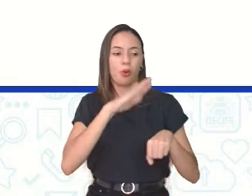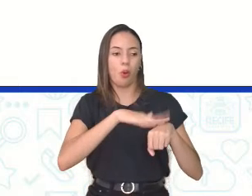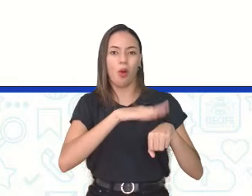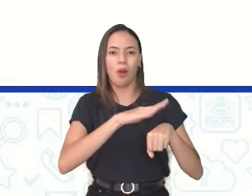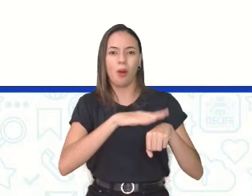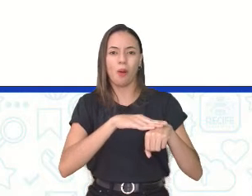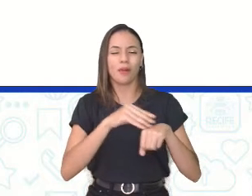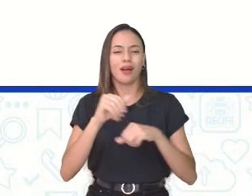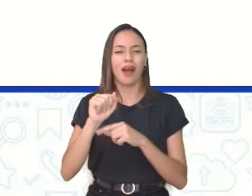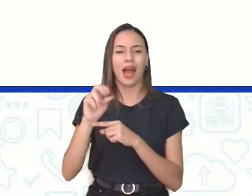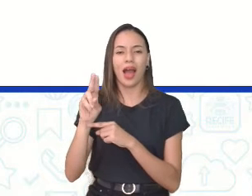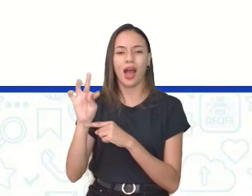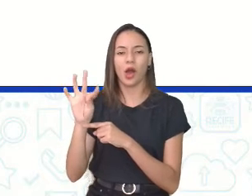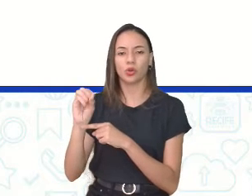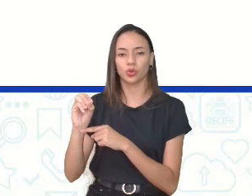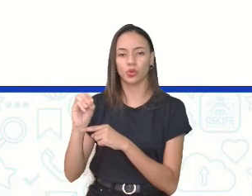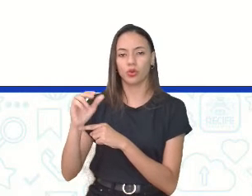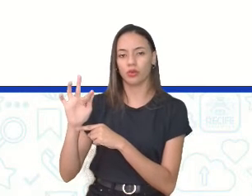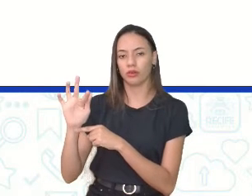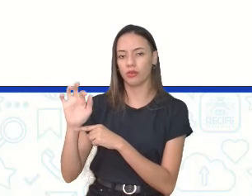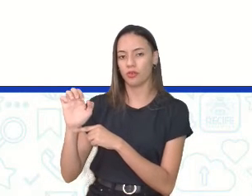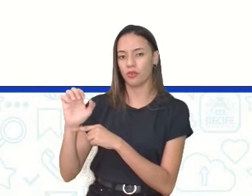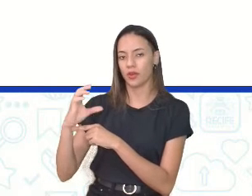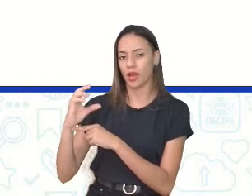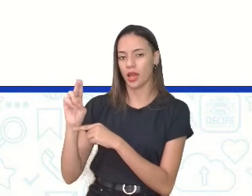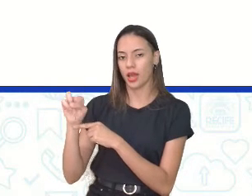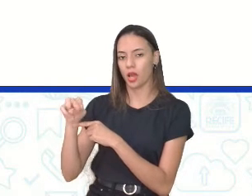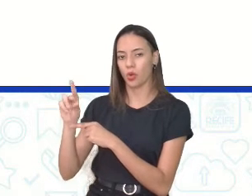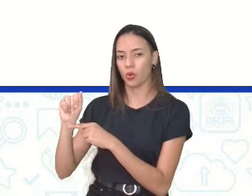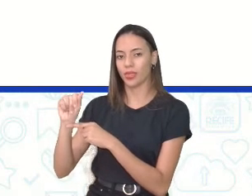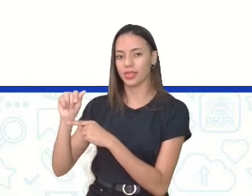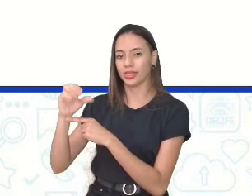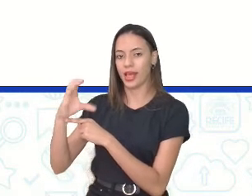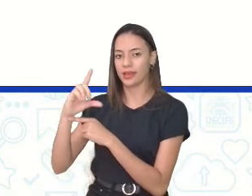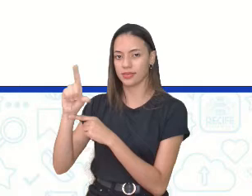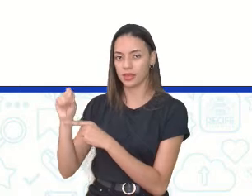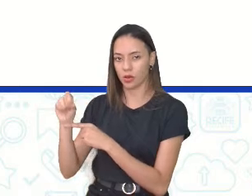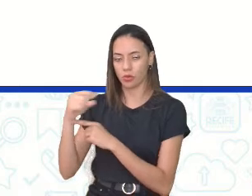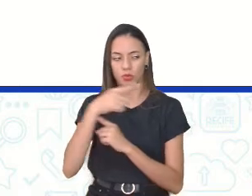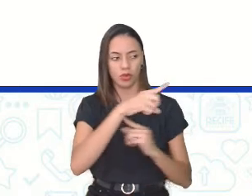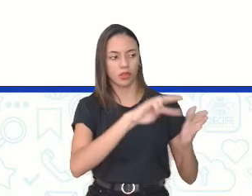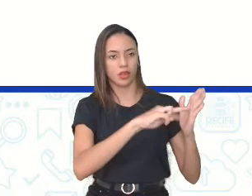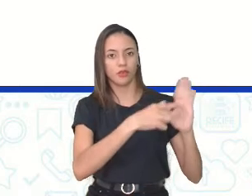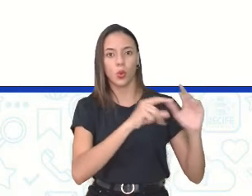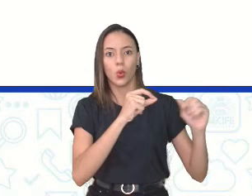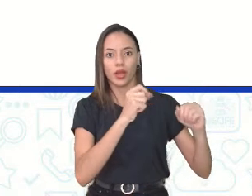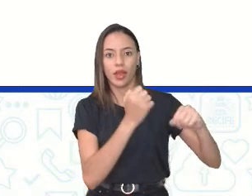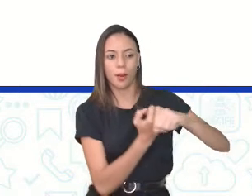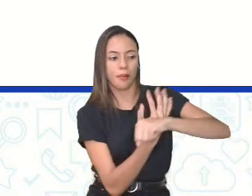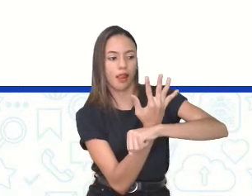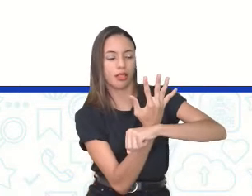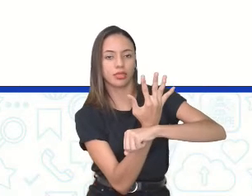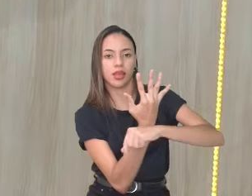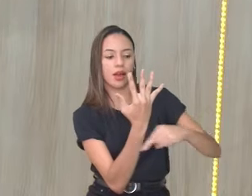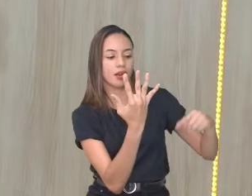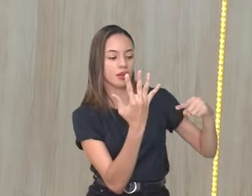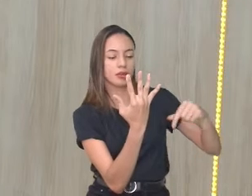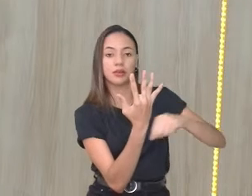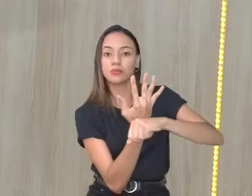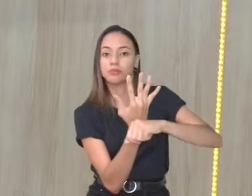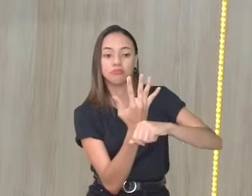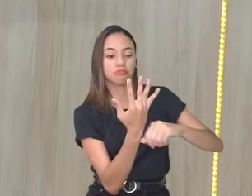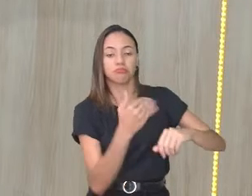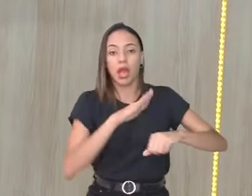autofecundação. O que é isso, autofecundação, professora Viviane? A planta fecundar-se a si mesma. Exatamente. Professora Viviane,